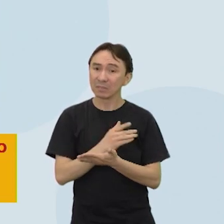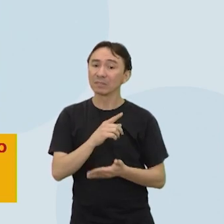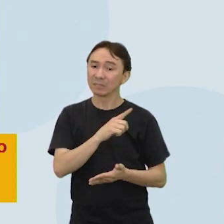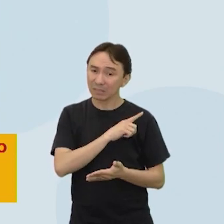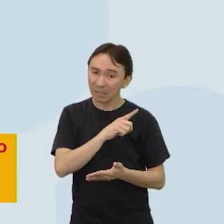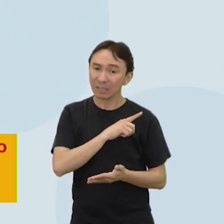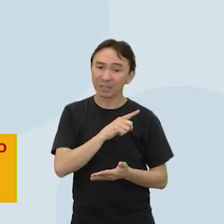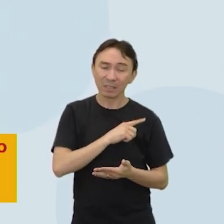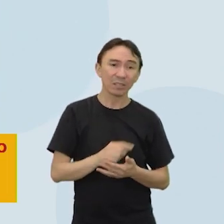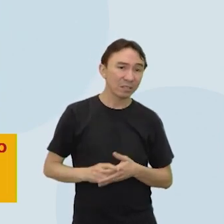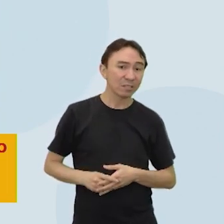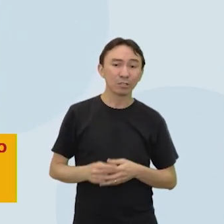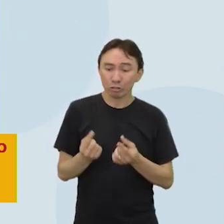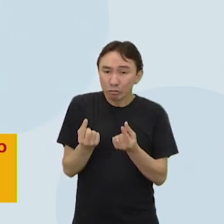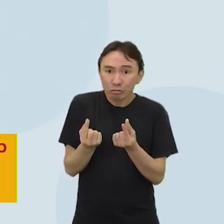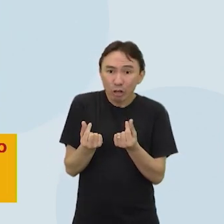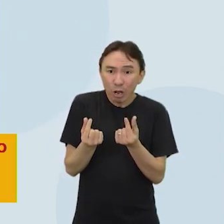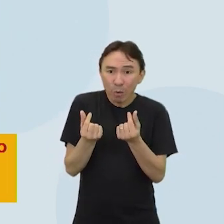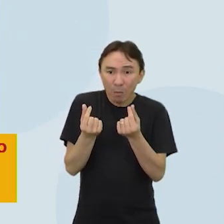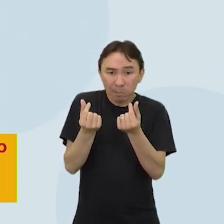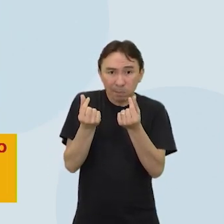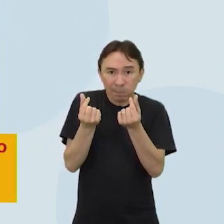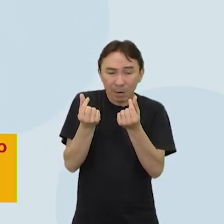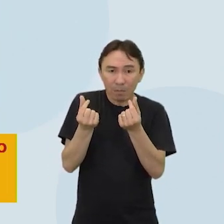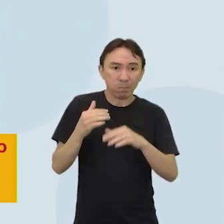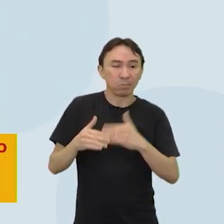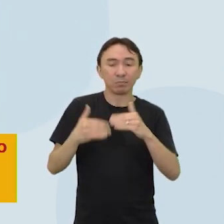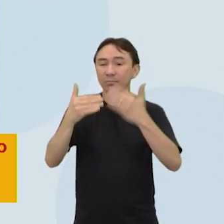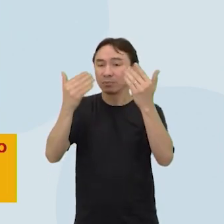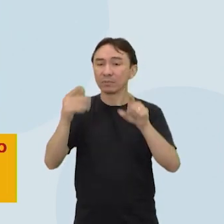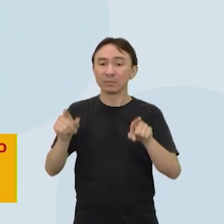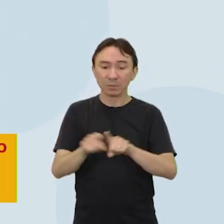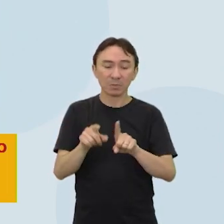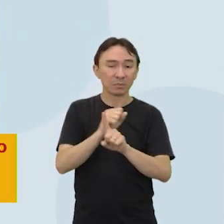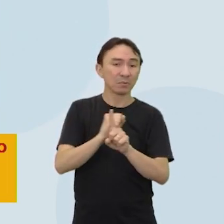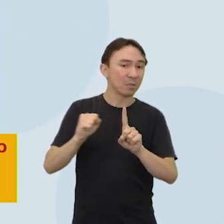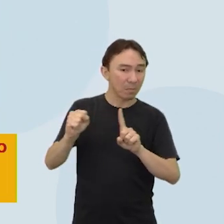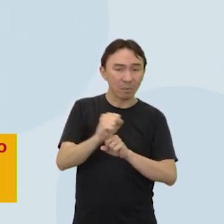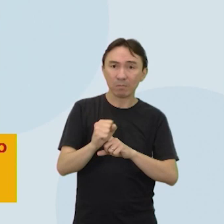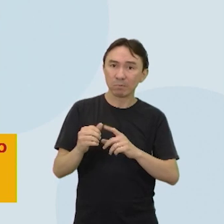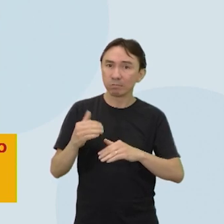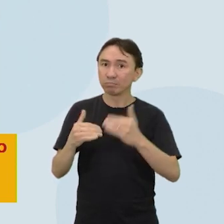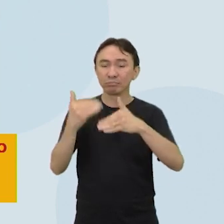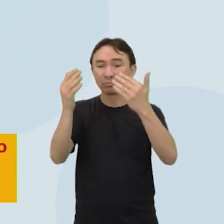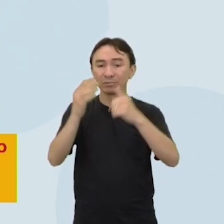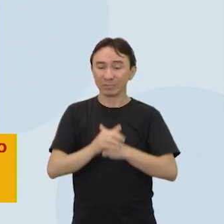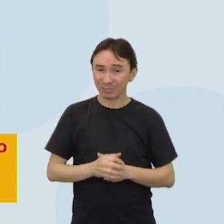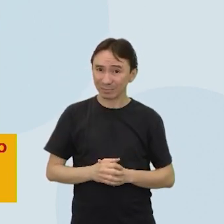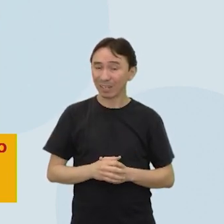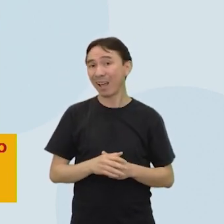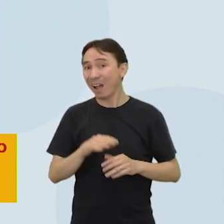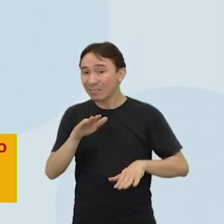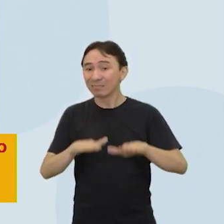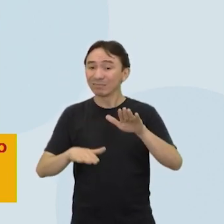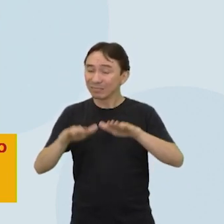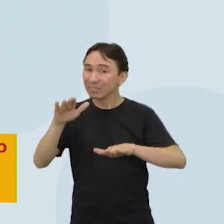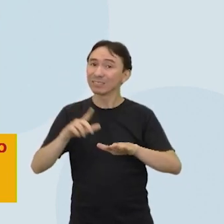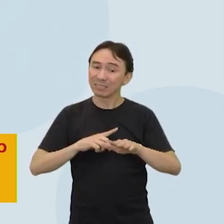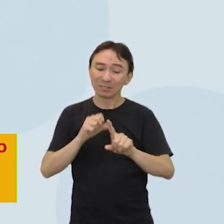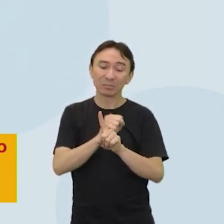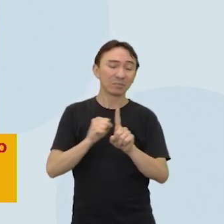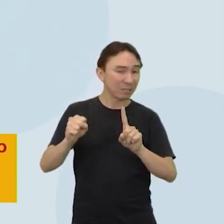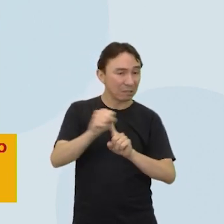até social. Isso não significa que justifique violações aos direitos humanos. Porque de vez em quando a gente